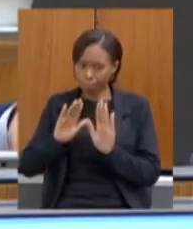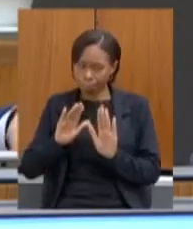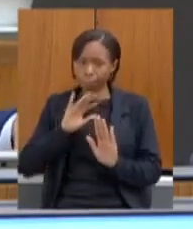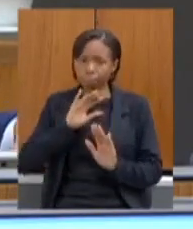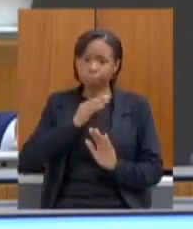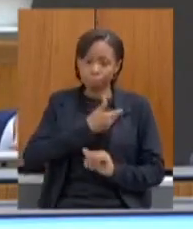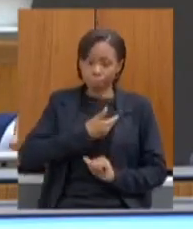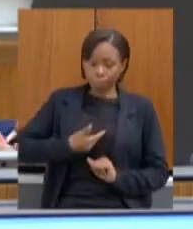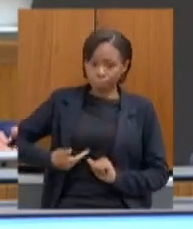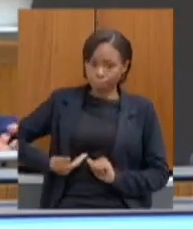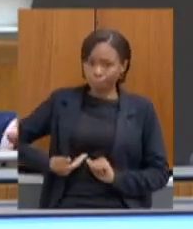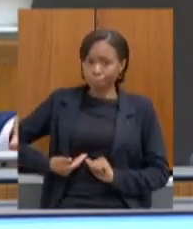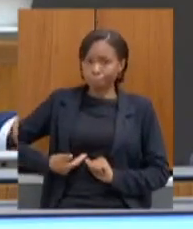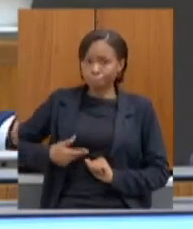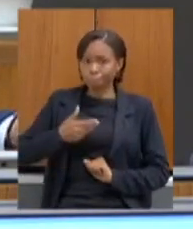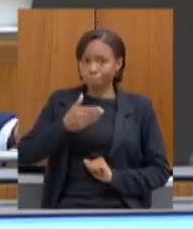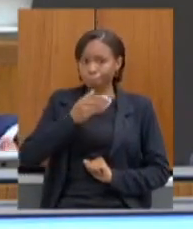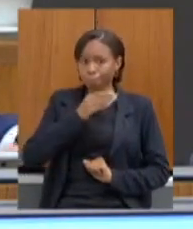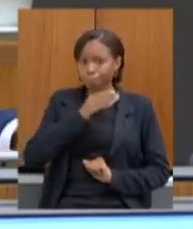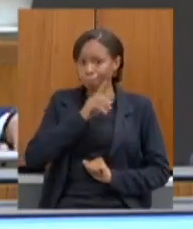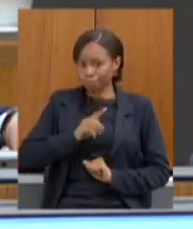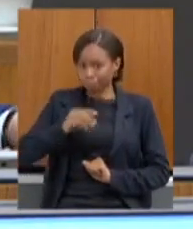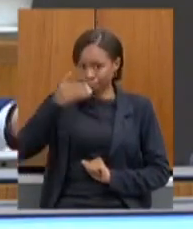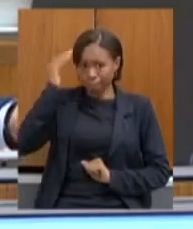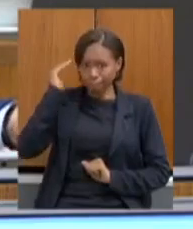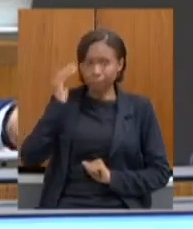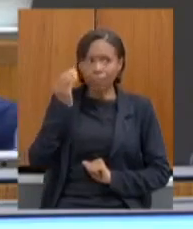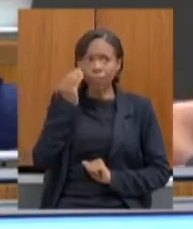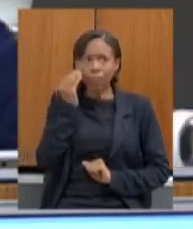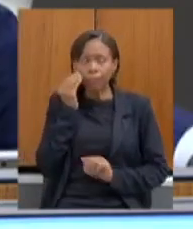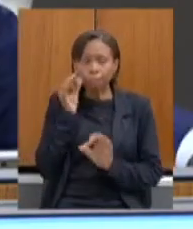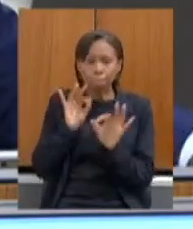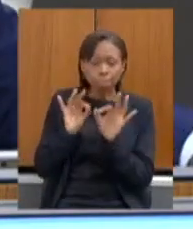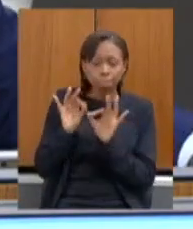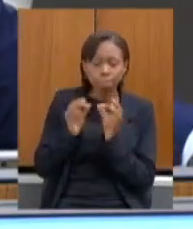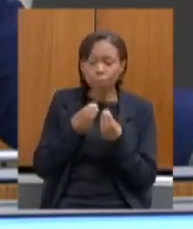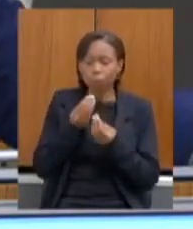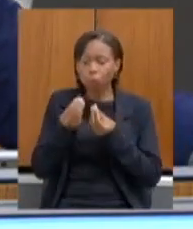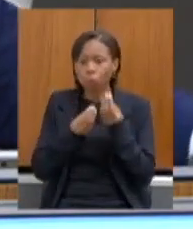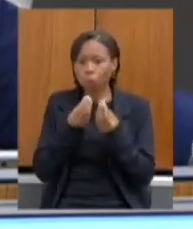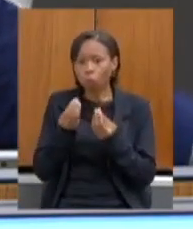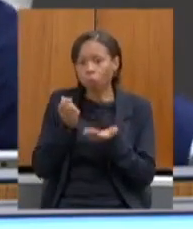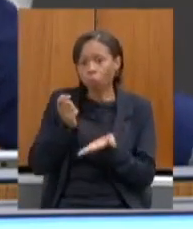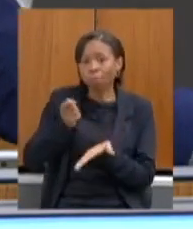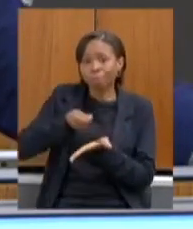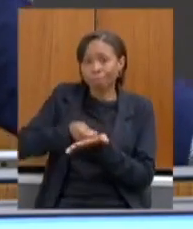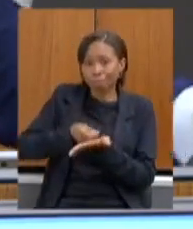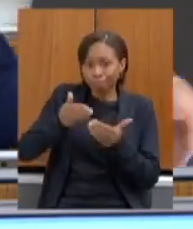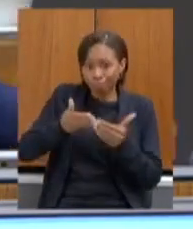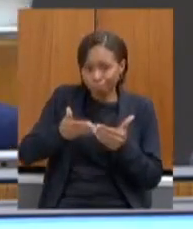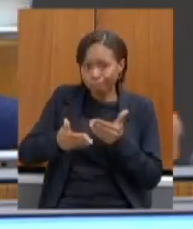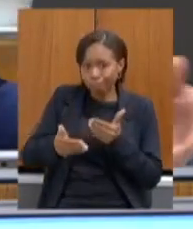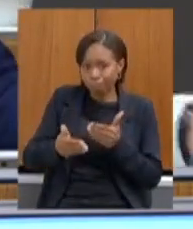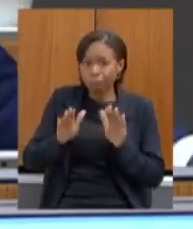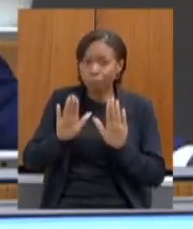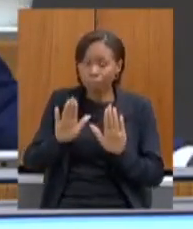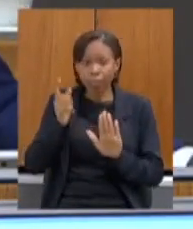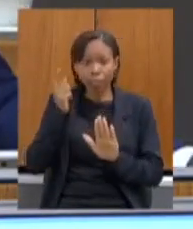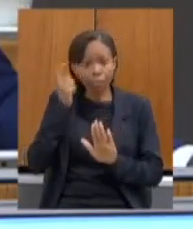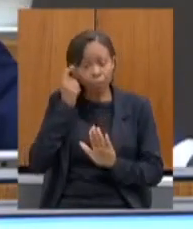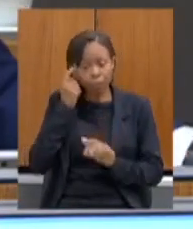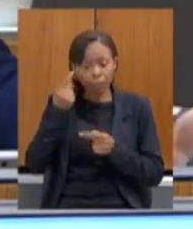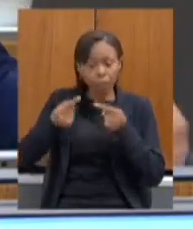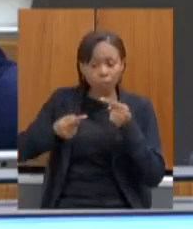planejando como iremos fazer este anúncio, como iremos efetivamente realizar este pagamento, nós temos que discutir alternativas